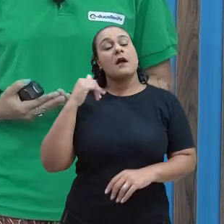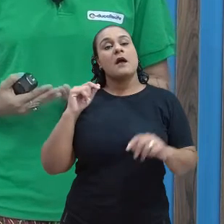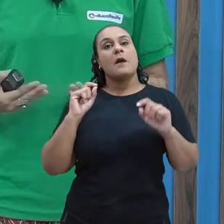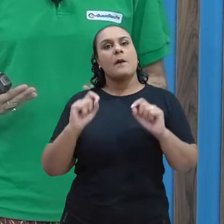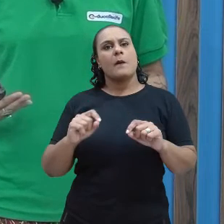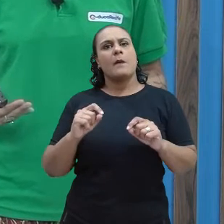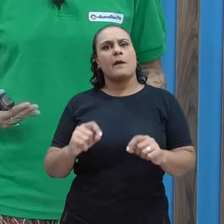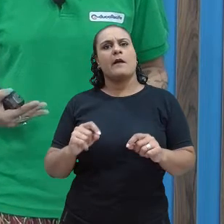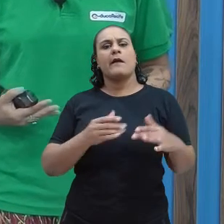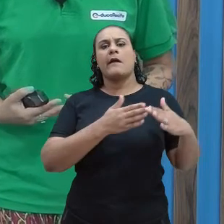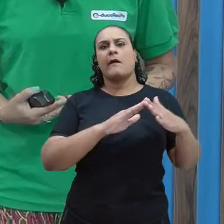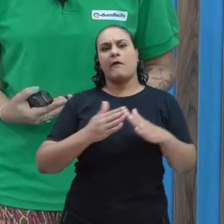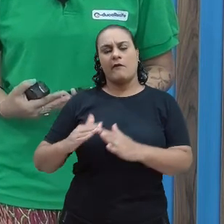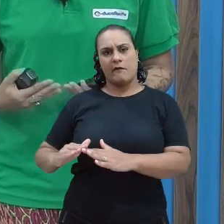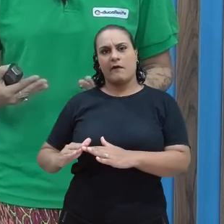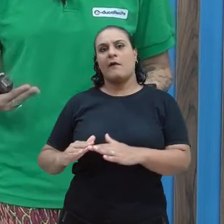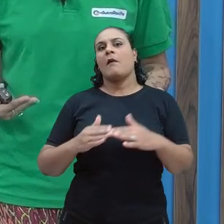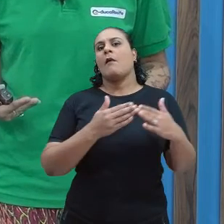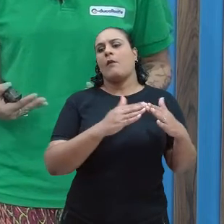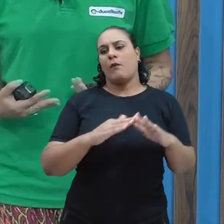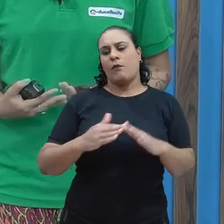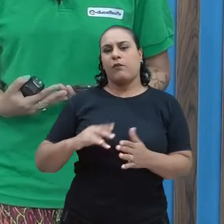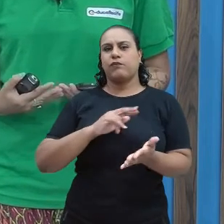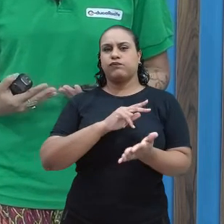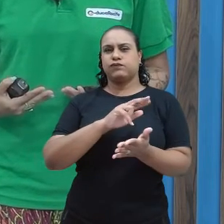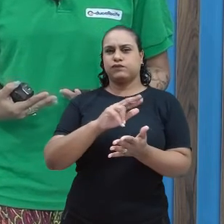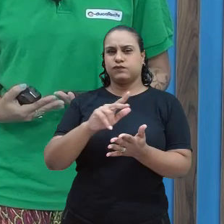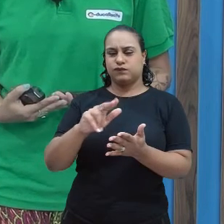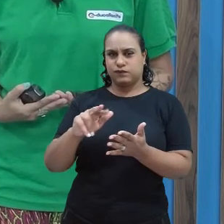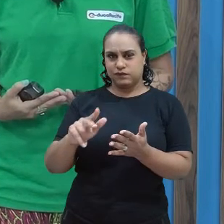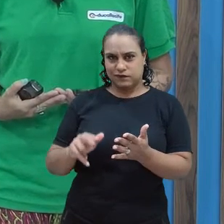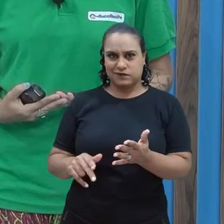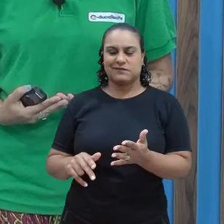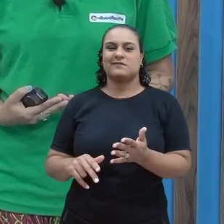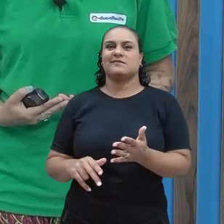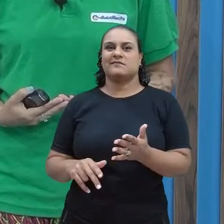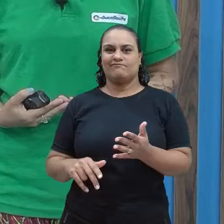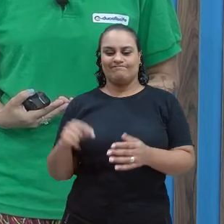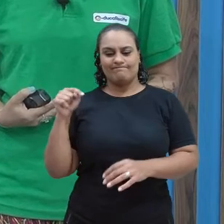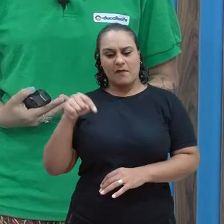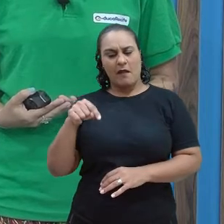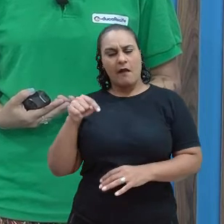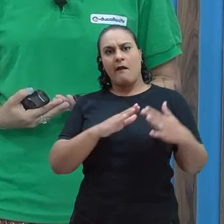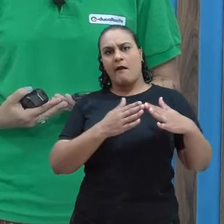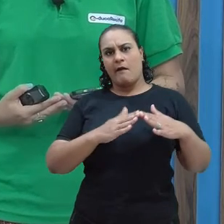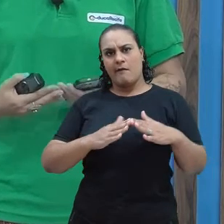as periferias, as favelas, elas vão ficando realmente